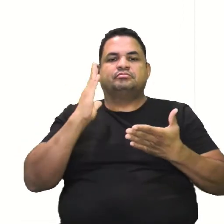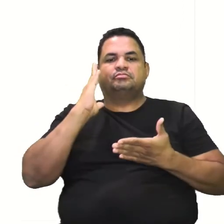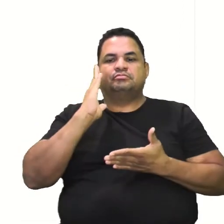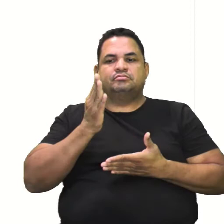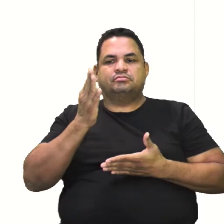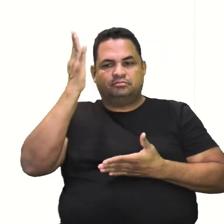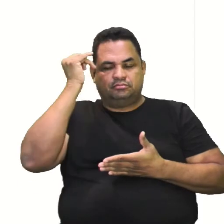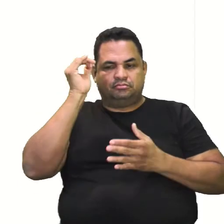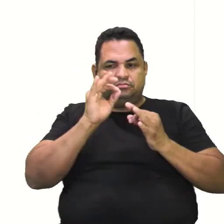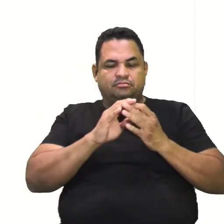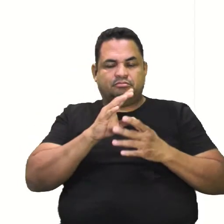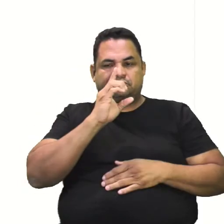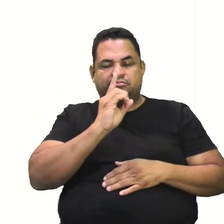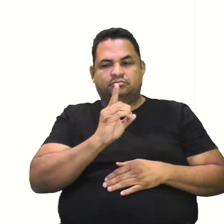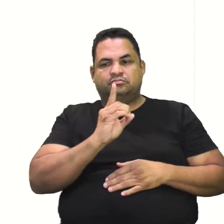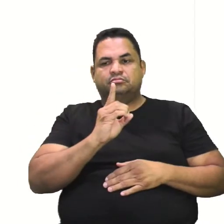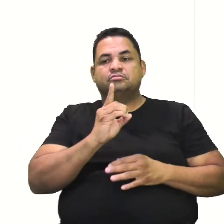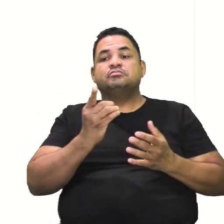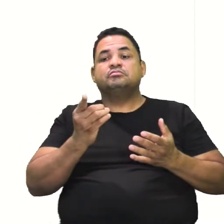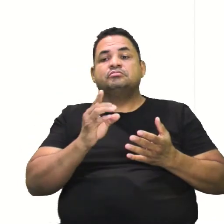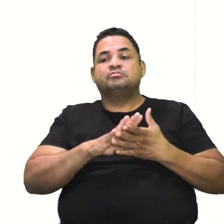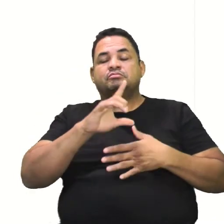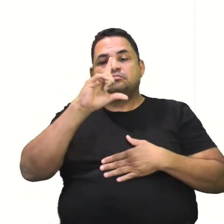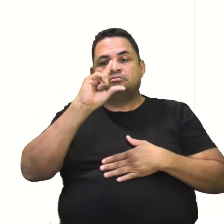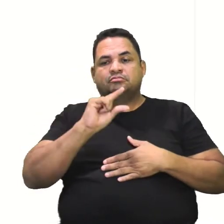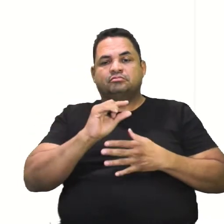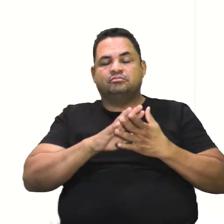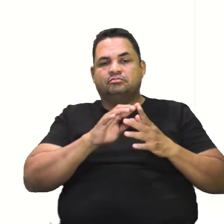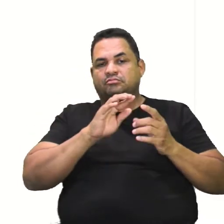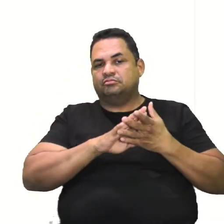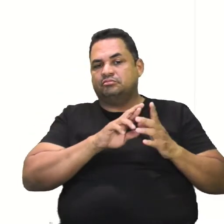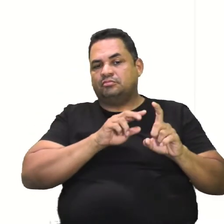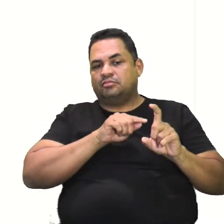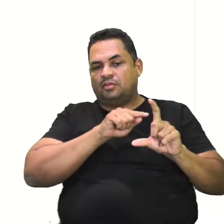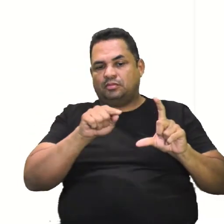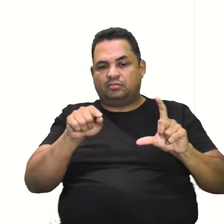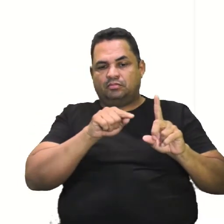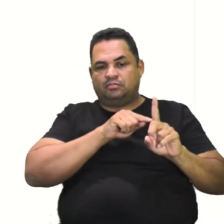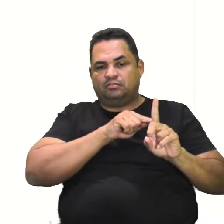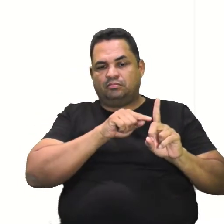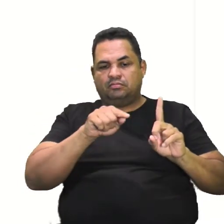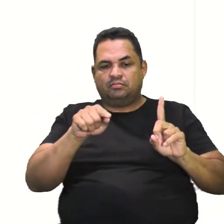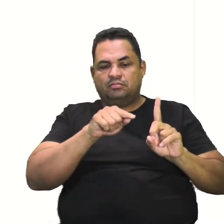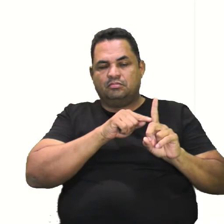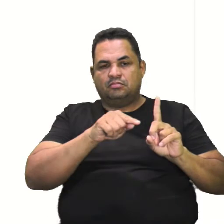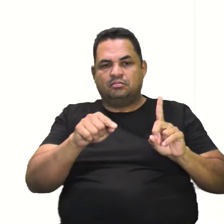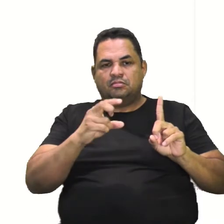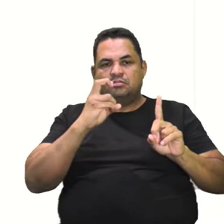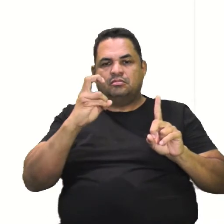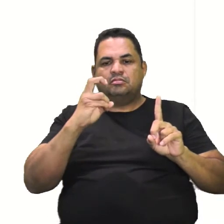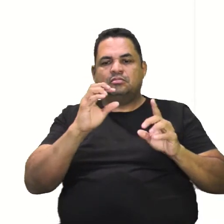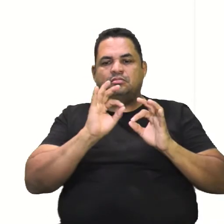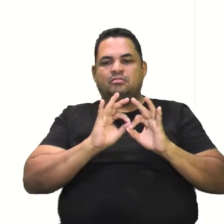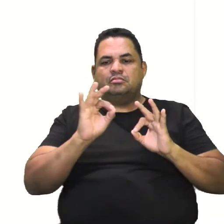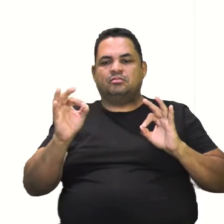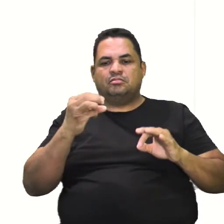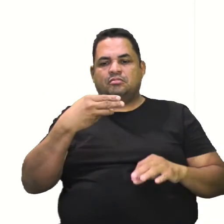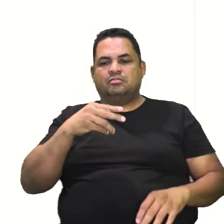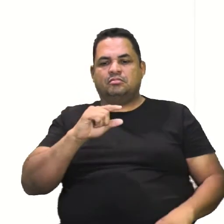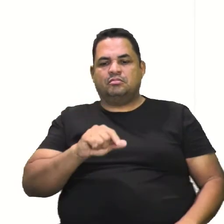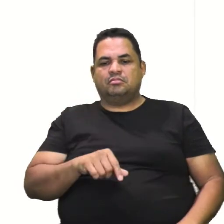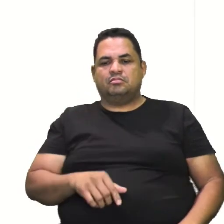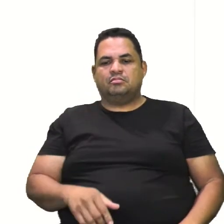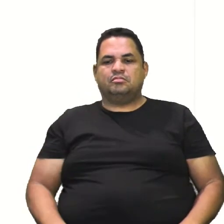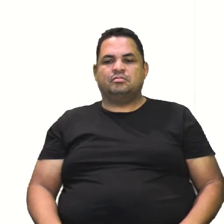a gente já sabe que a distância vai ser menor que o raio. Por quê? Porque o raio é 5 e a distância deu